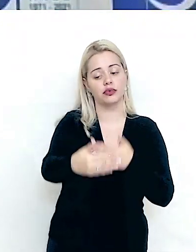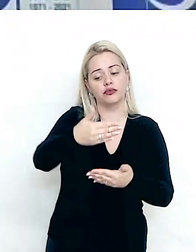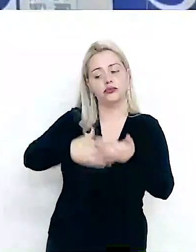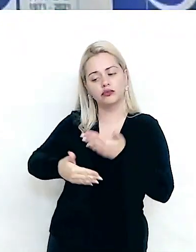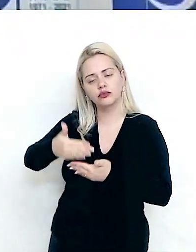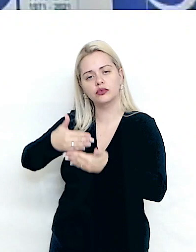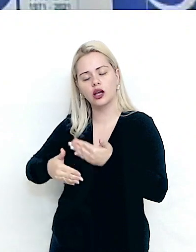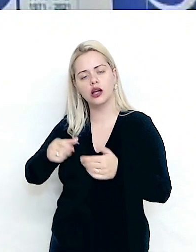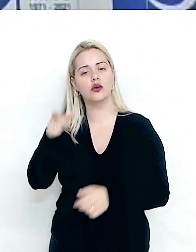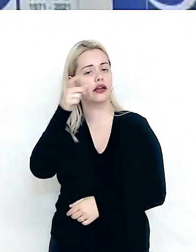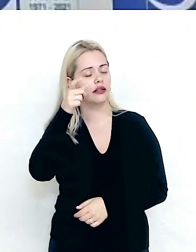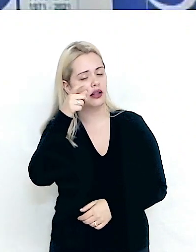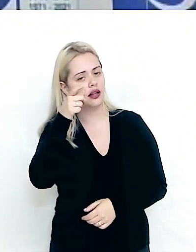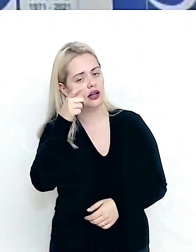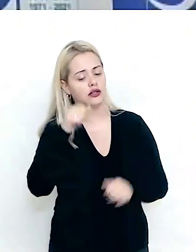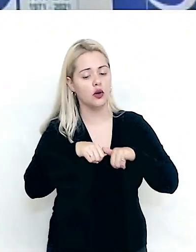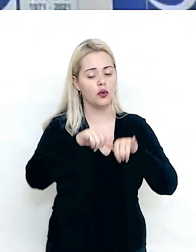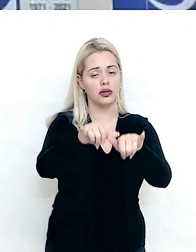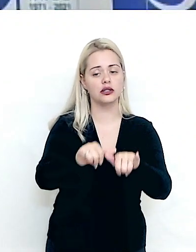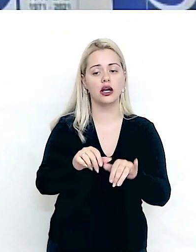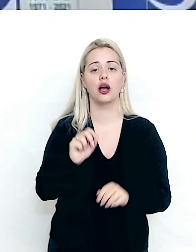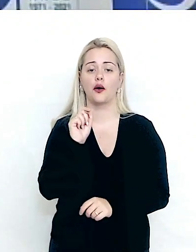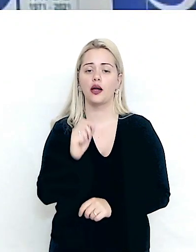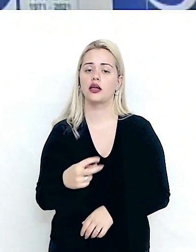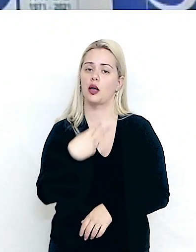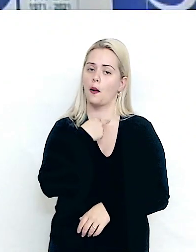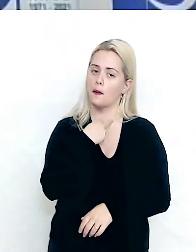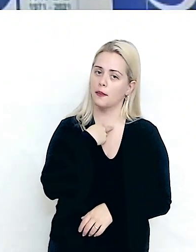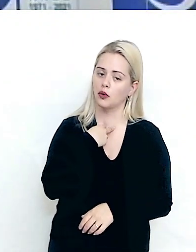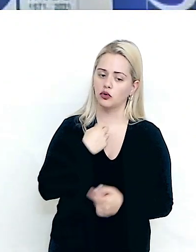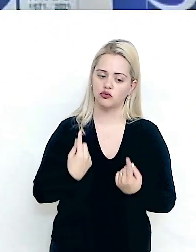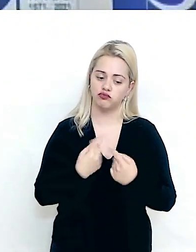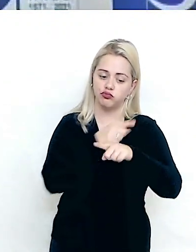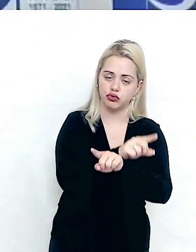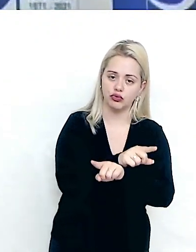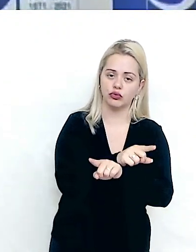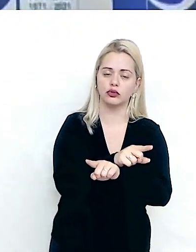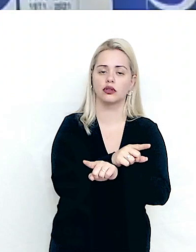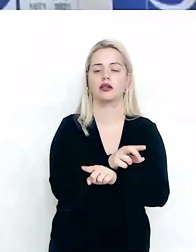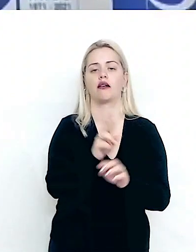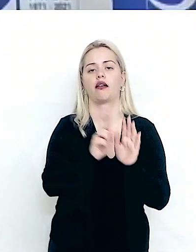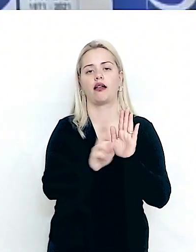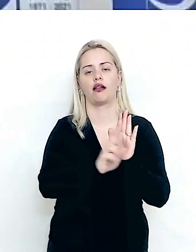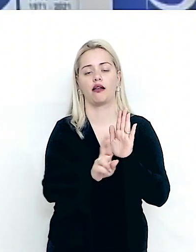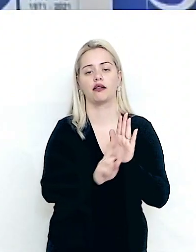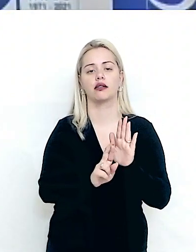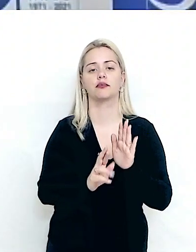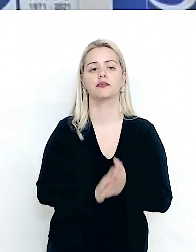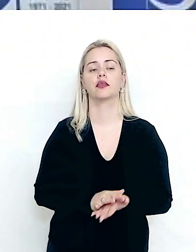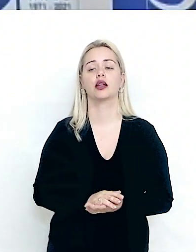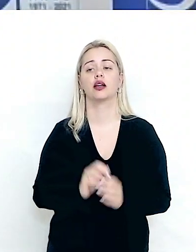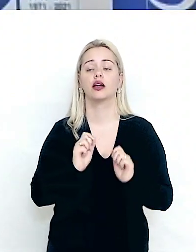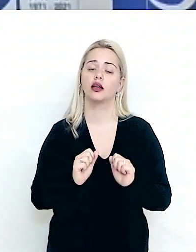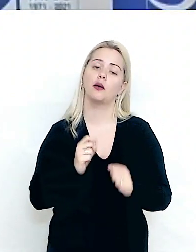existe de um interesse comercial que possa ir contra as regras da OMC e que, portanto, tenha que ser